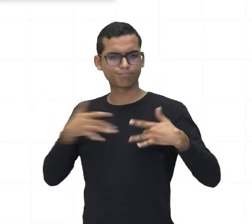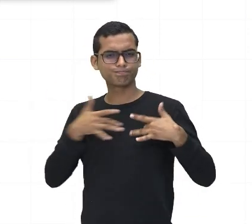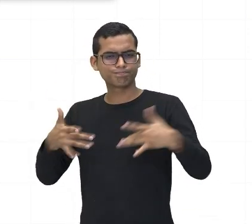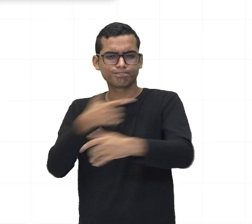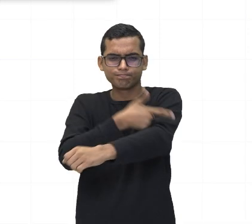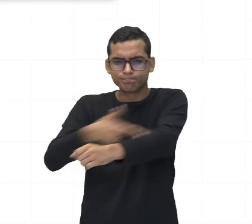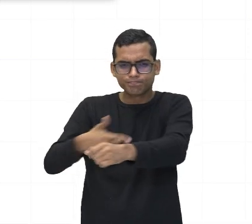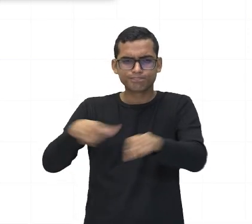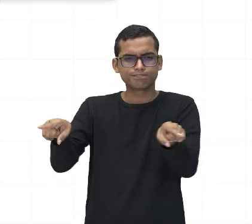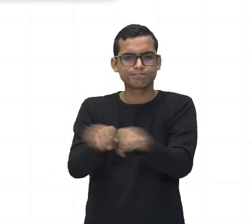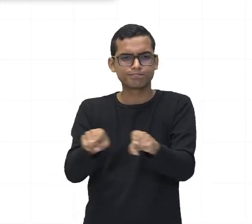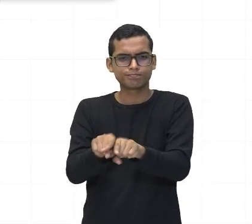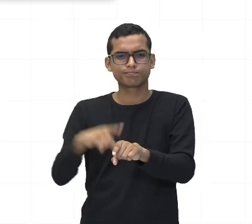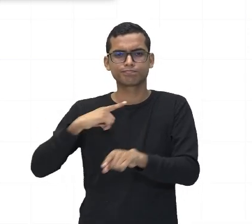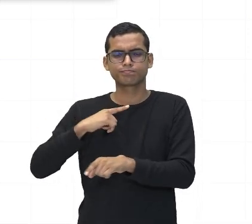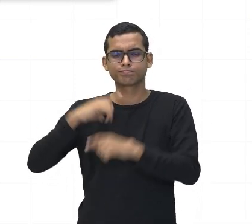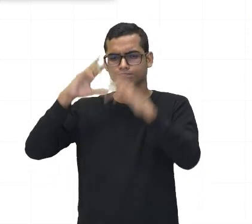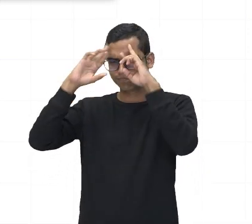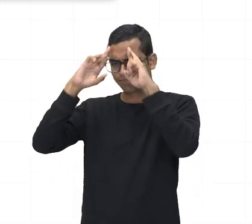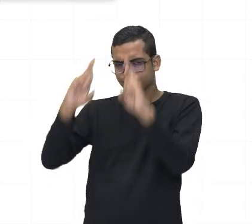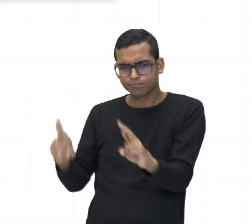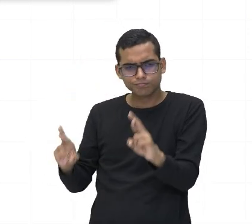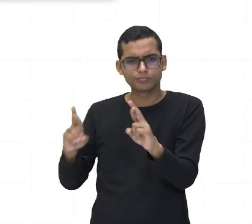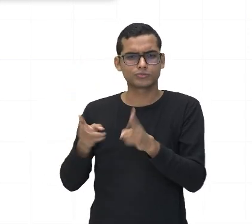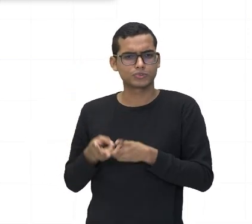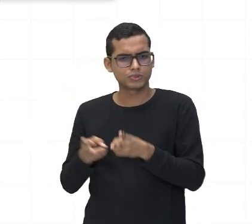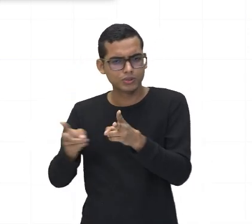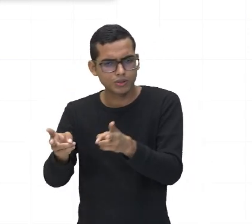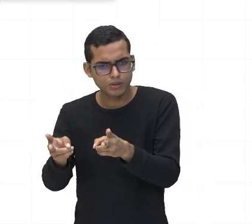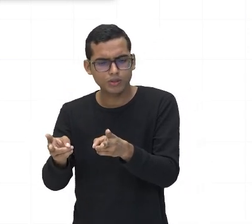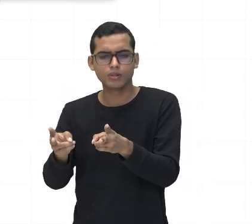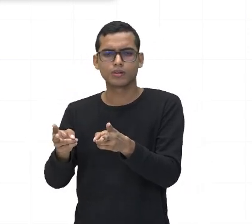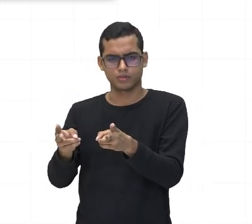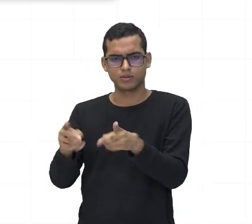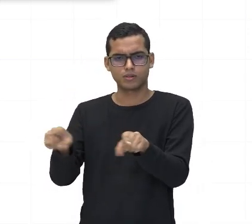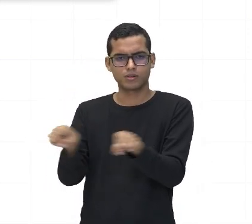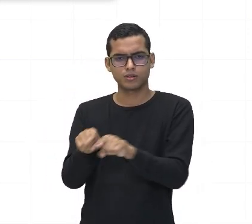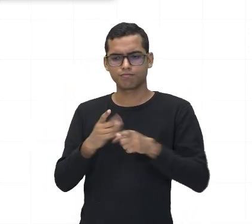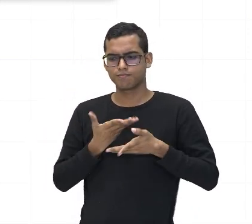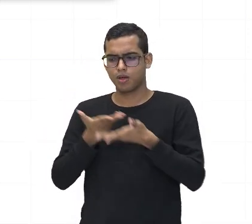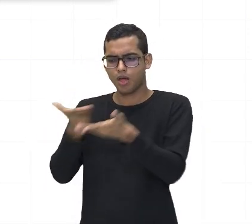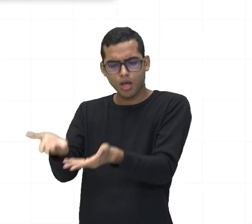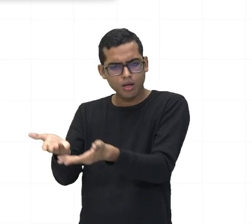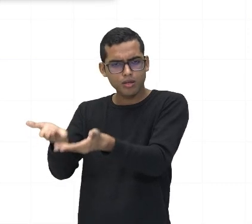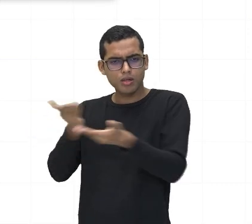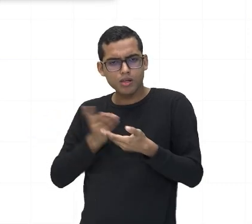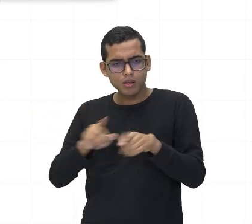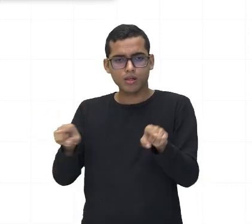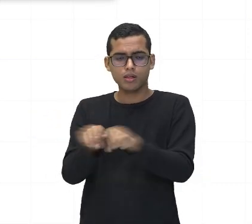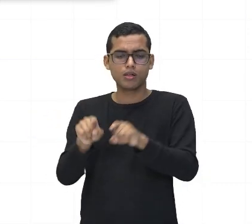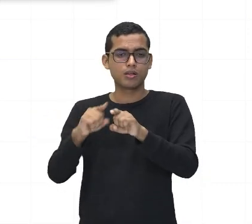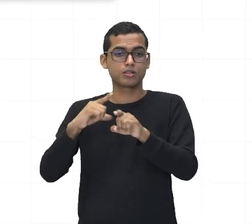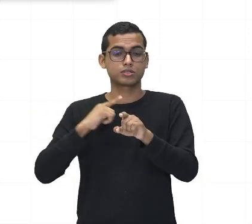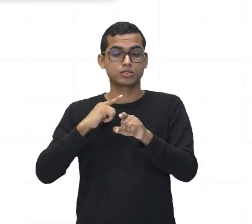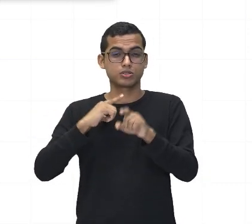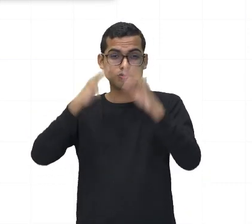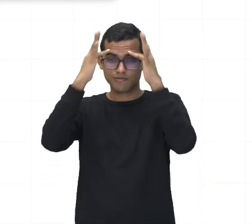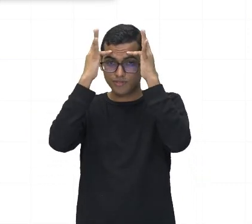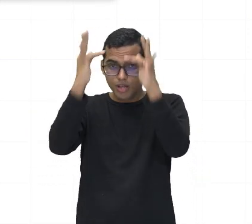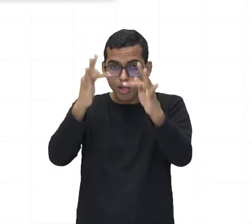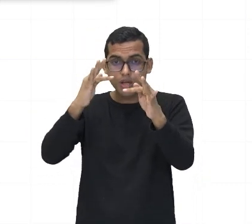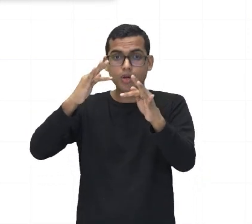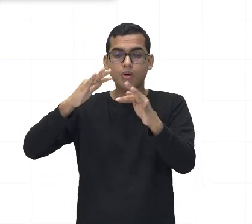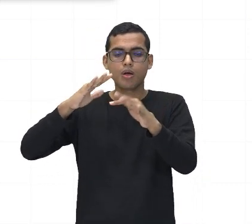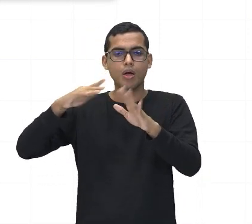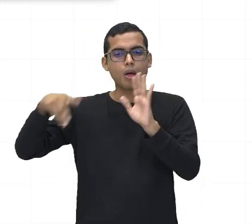benevolência, dando o que deles espera receber e sendo fiel à sua própria palavra. Olha